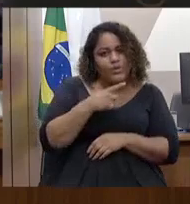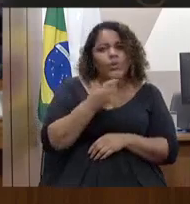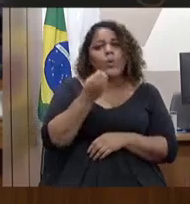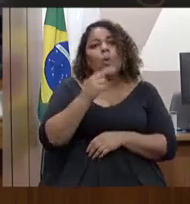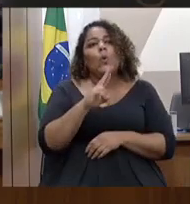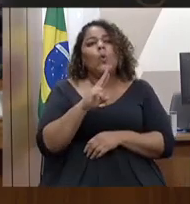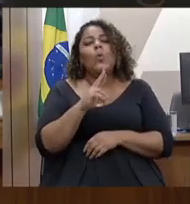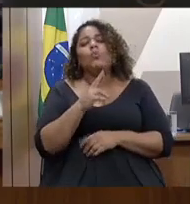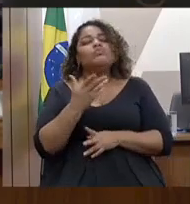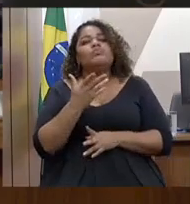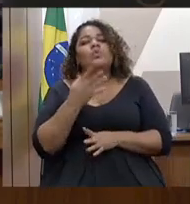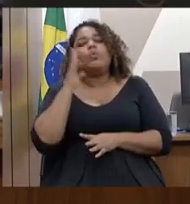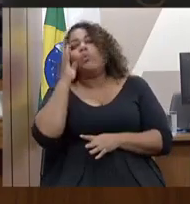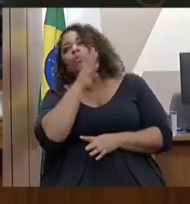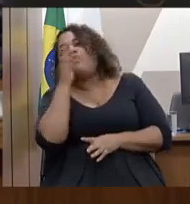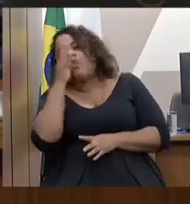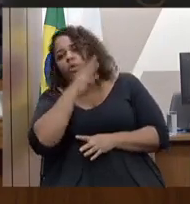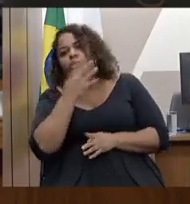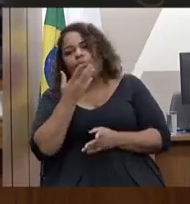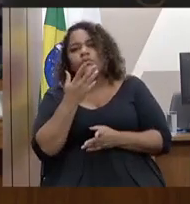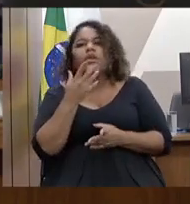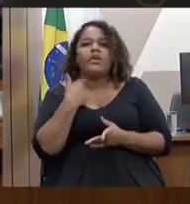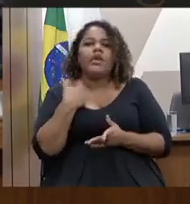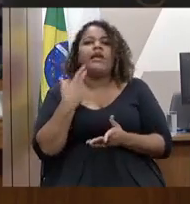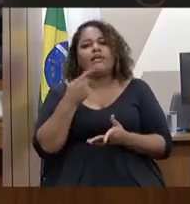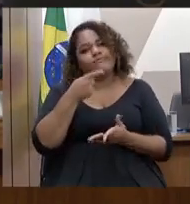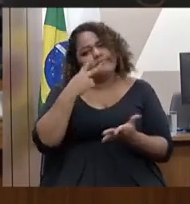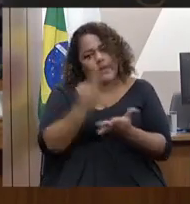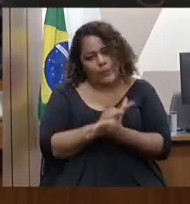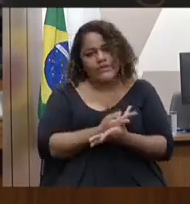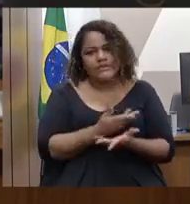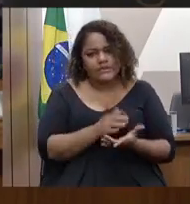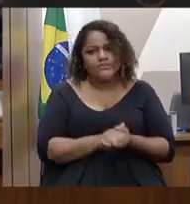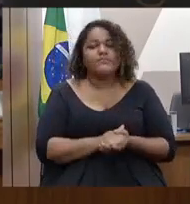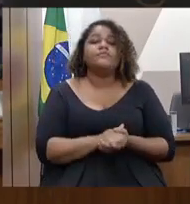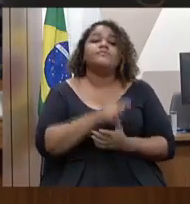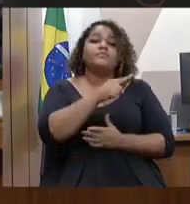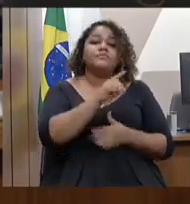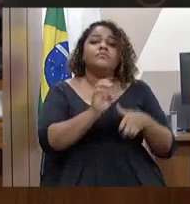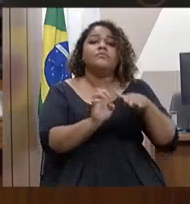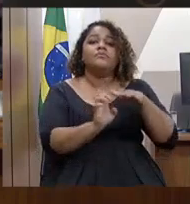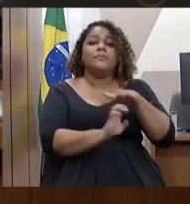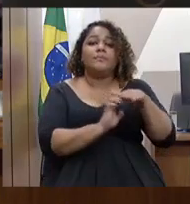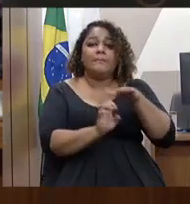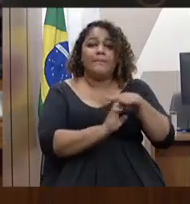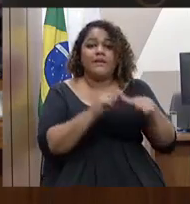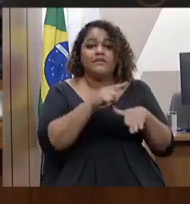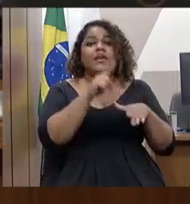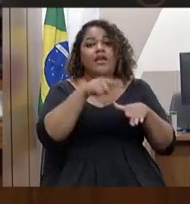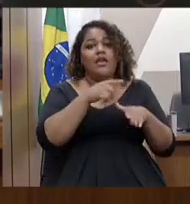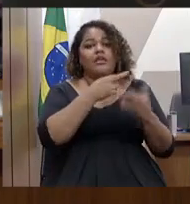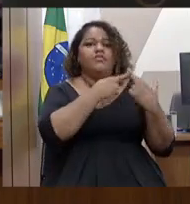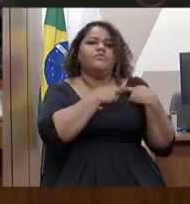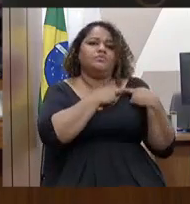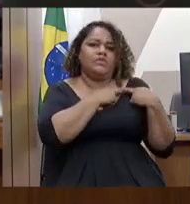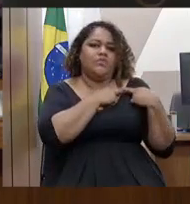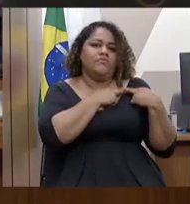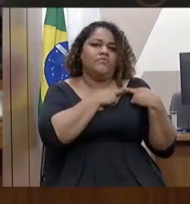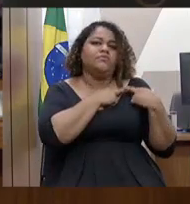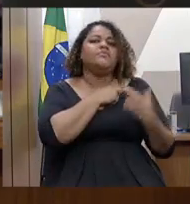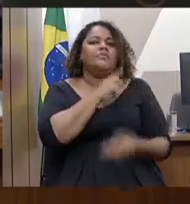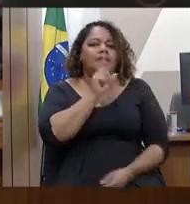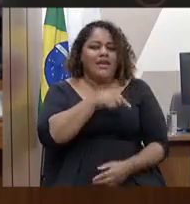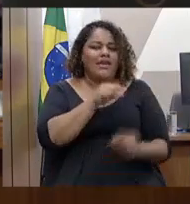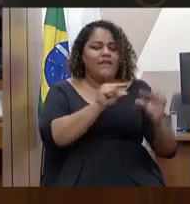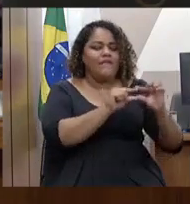uma situação o acidente em que o empregador tem a sua responsabilidade isso é chamado por essa forma